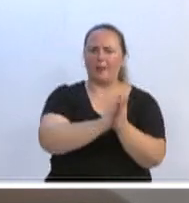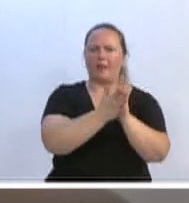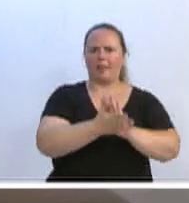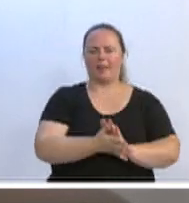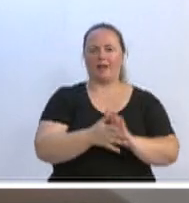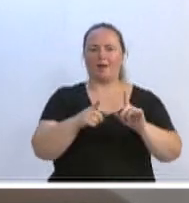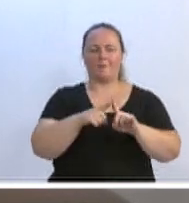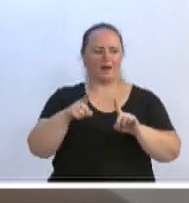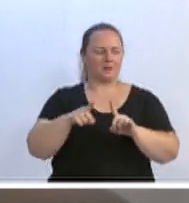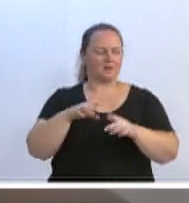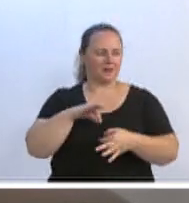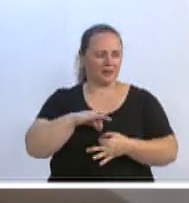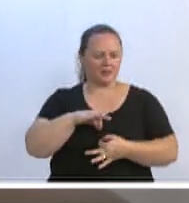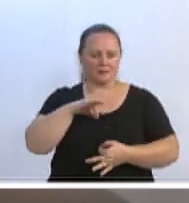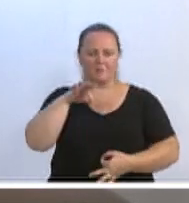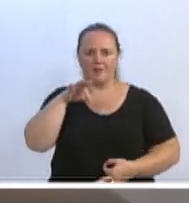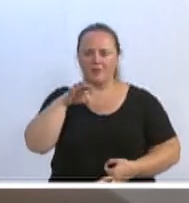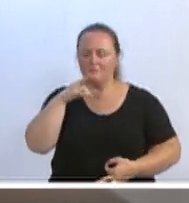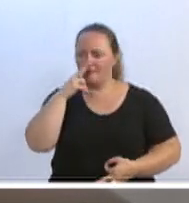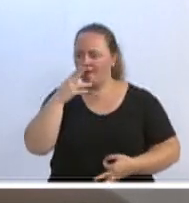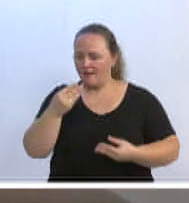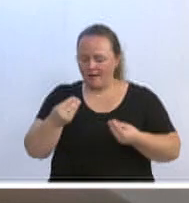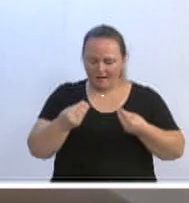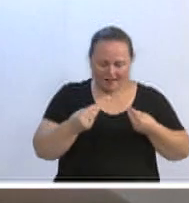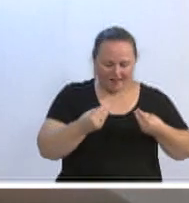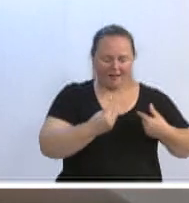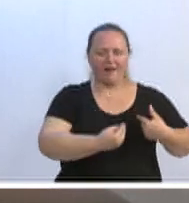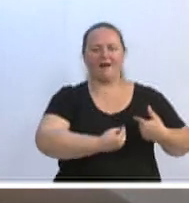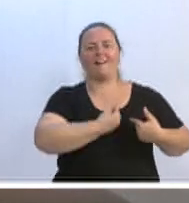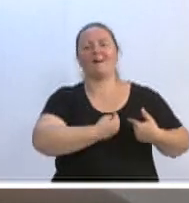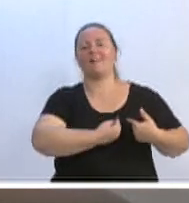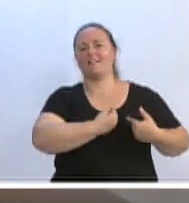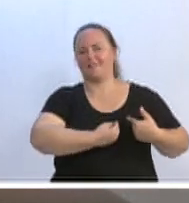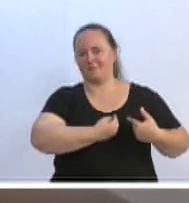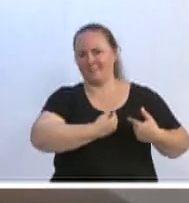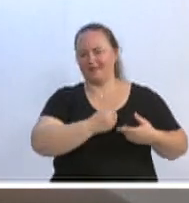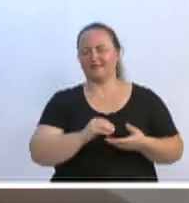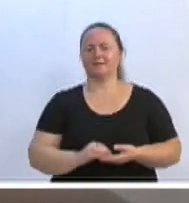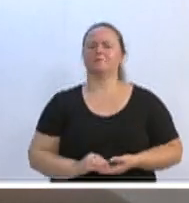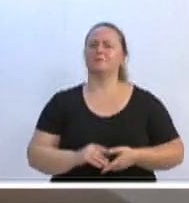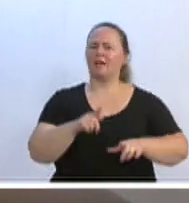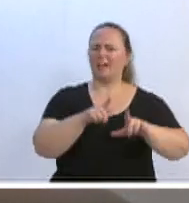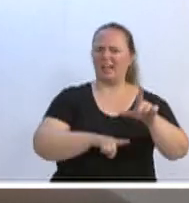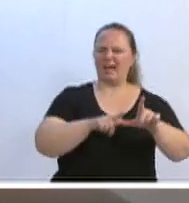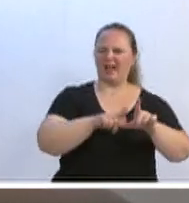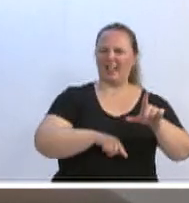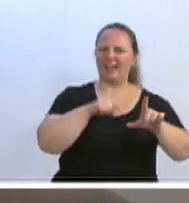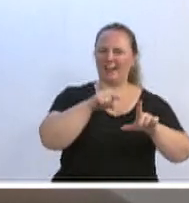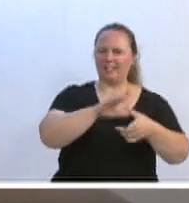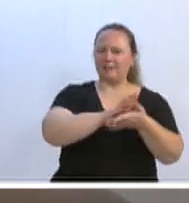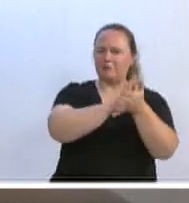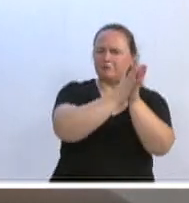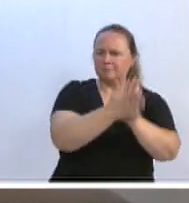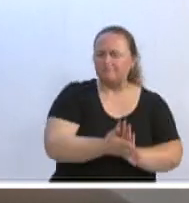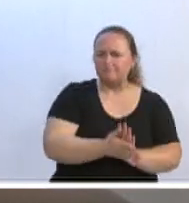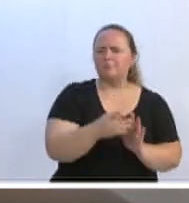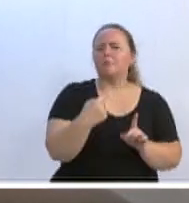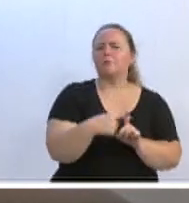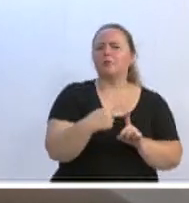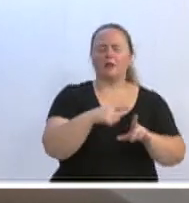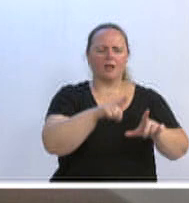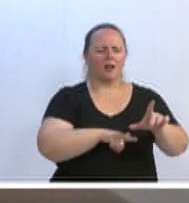mas o Espírito, ele dá vida. A letra mata por quê? Porque a letra não tem